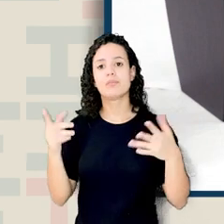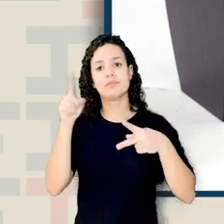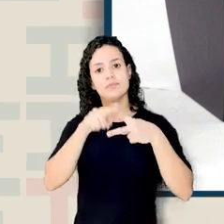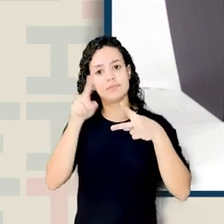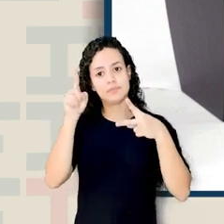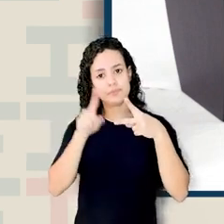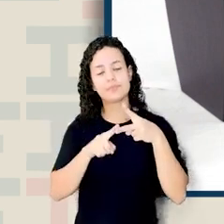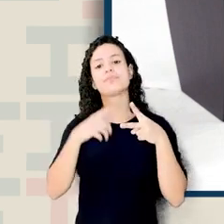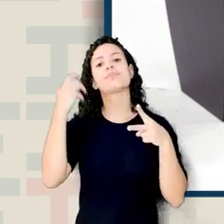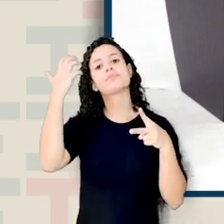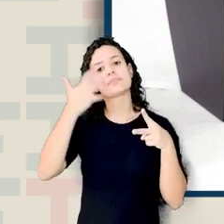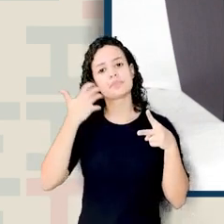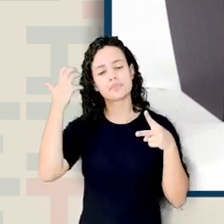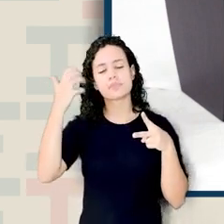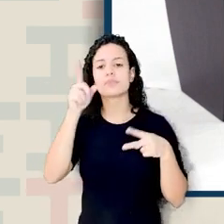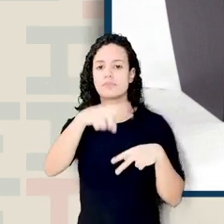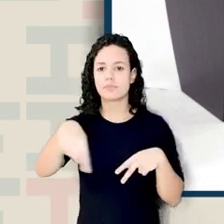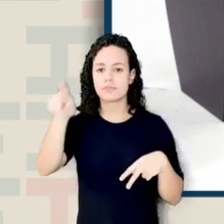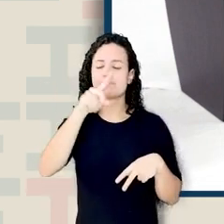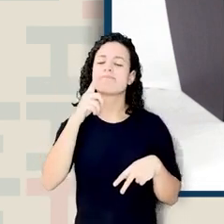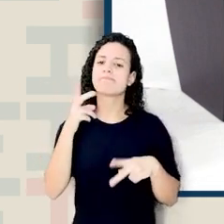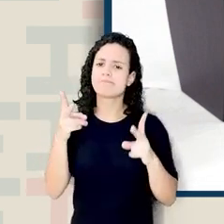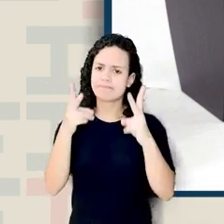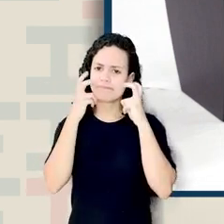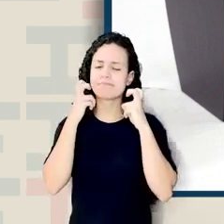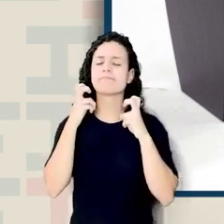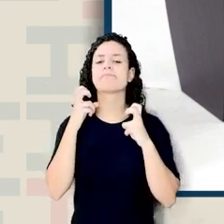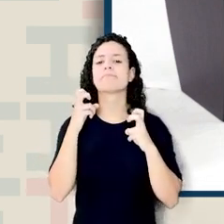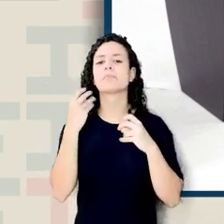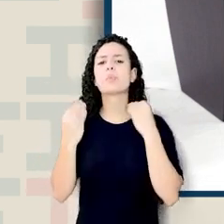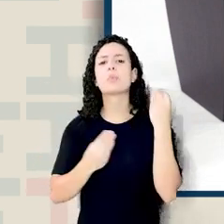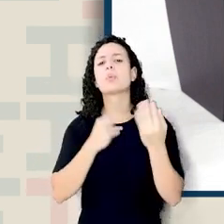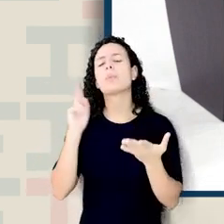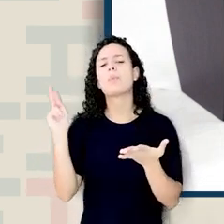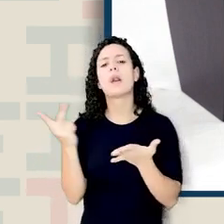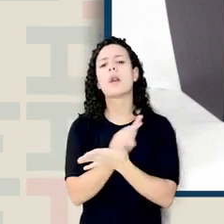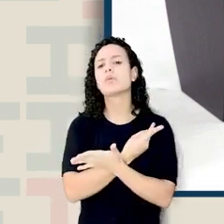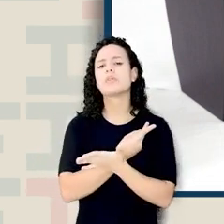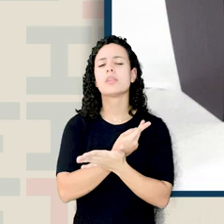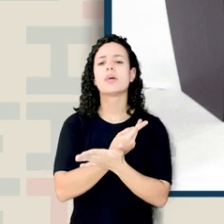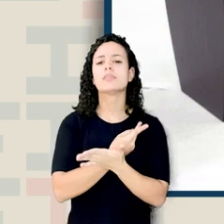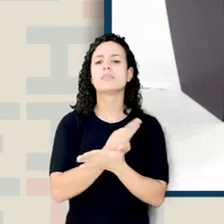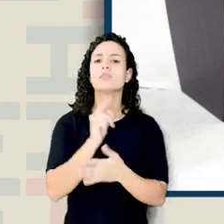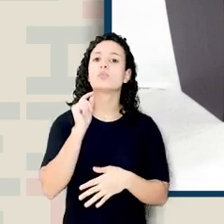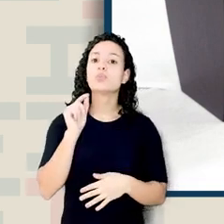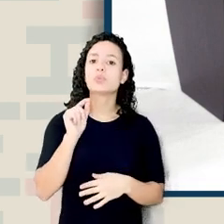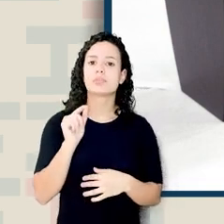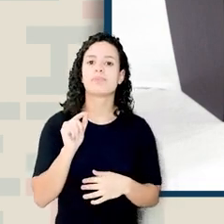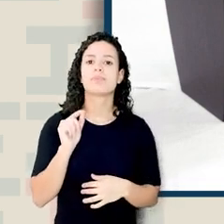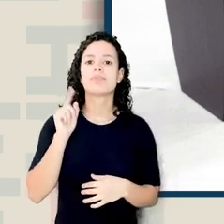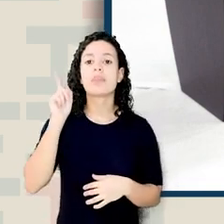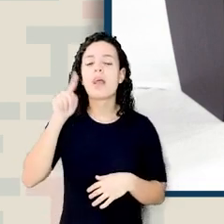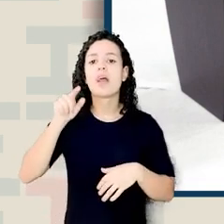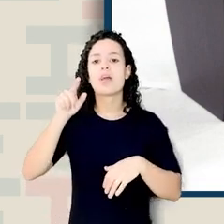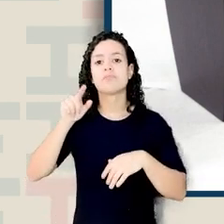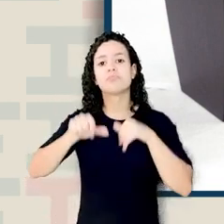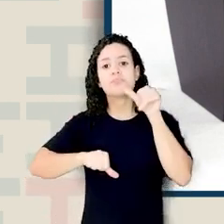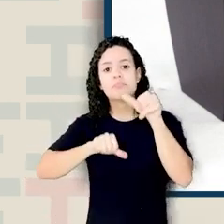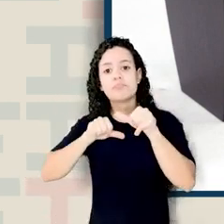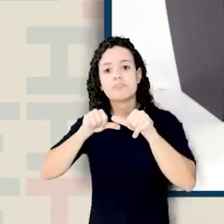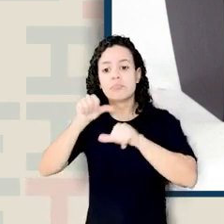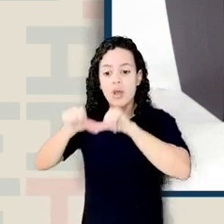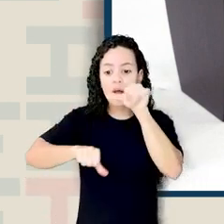duas composições, vocês vão ter a oportunidade de ver como acontece essa diversidade